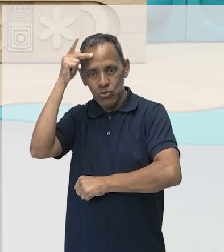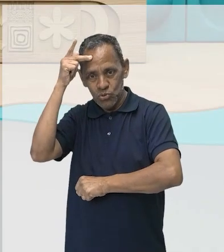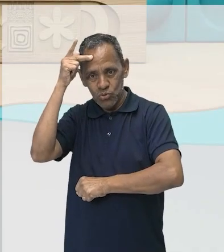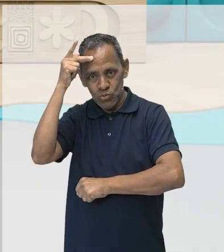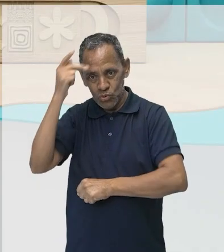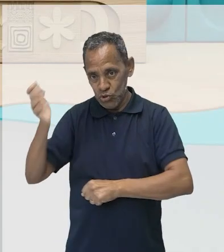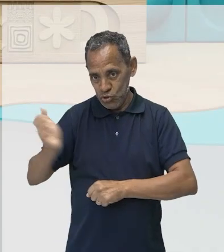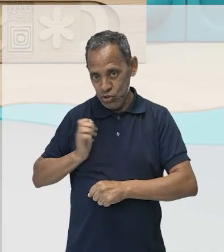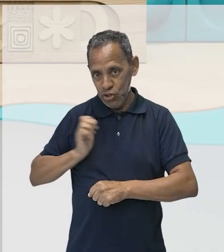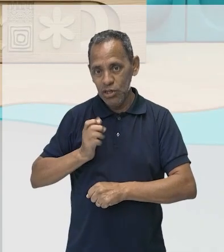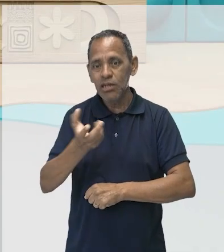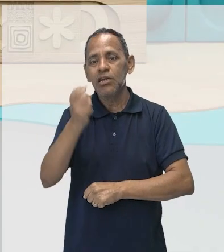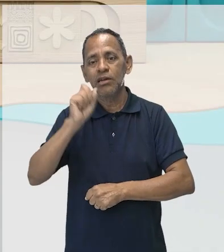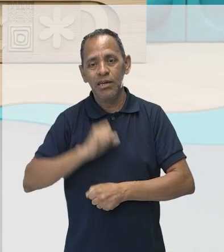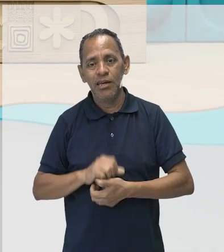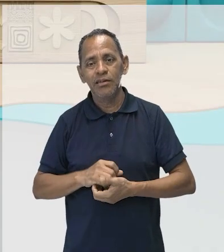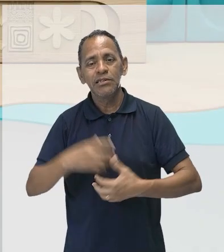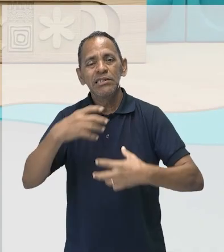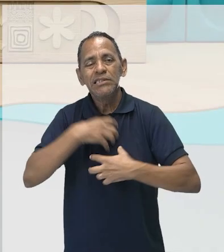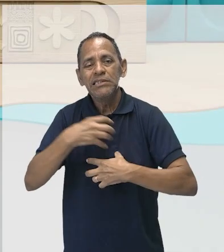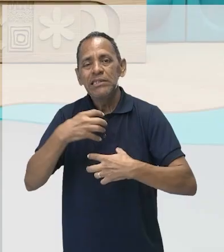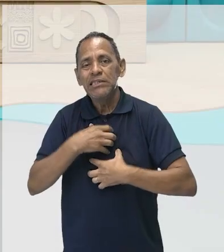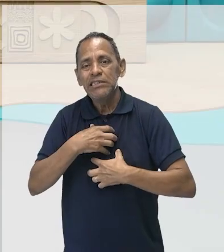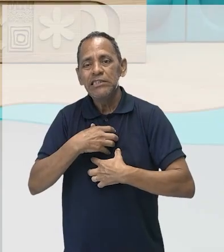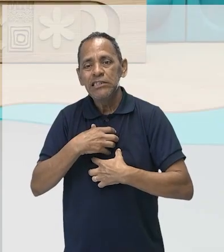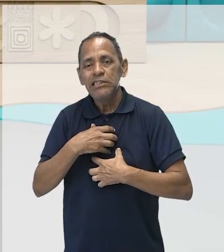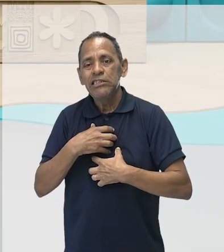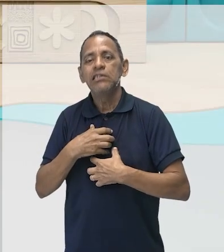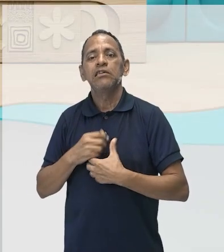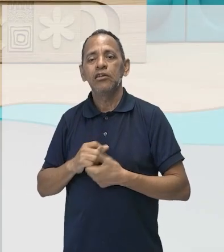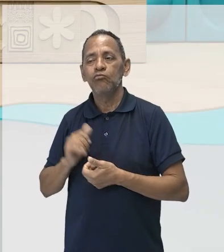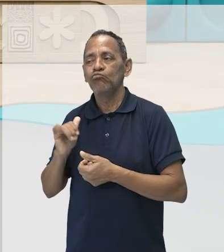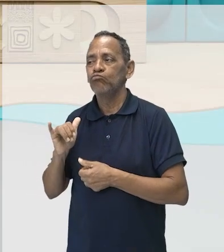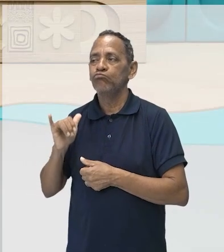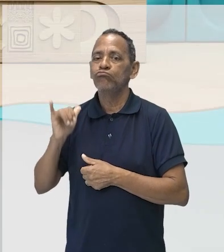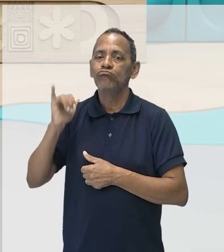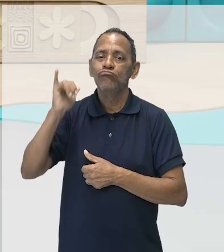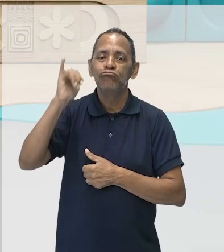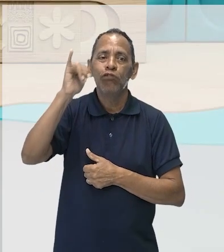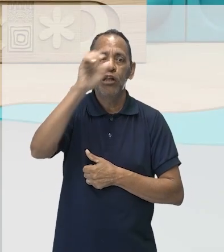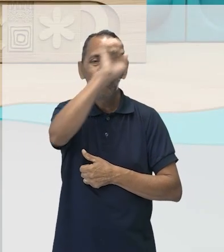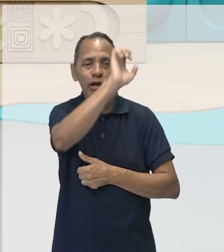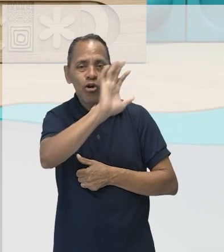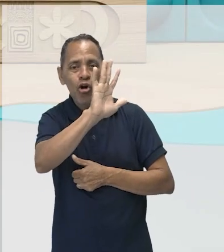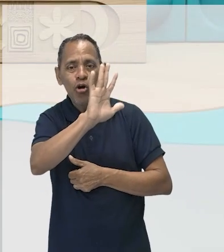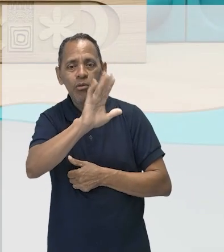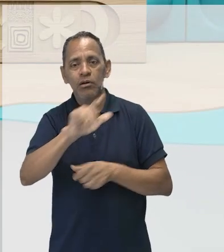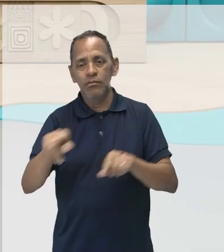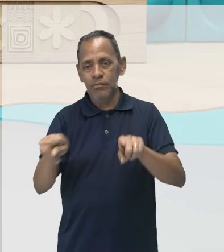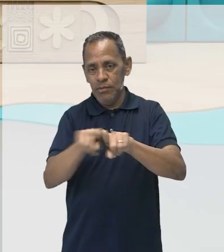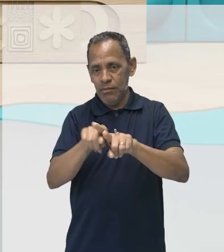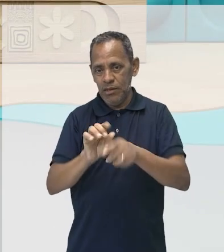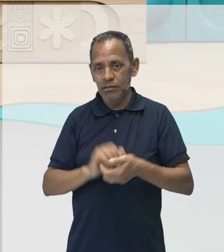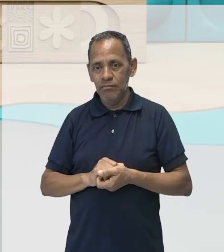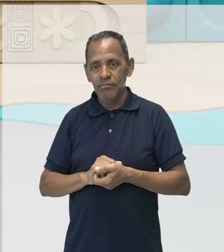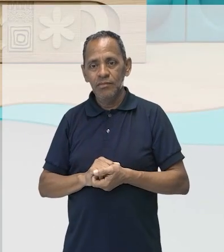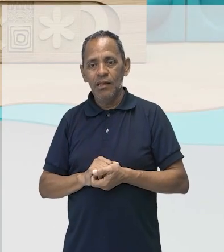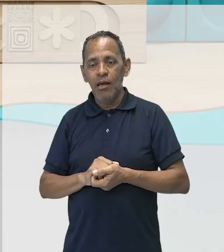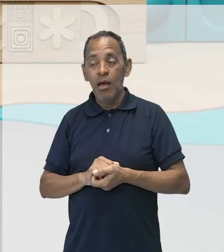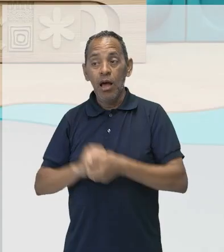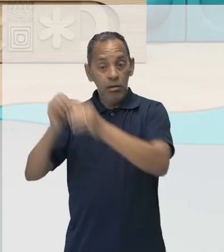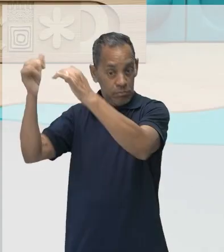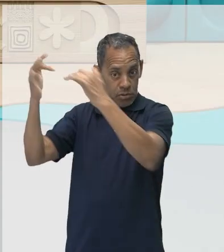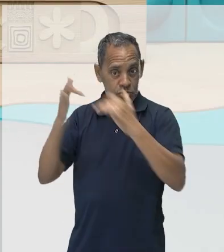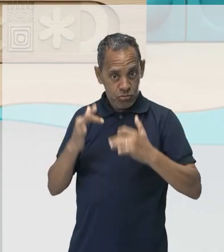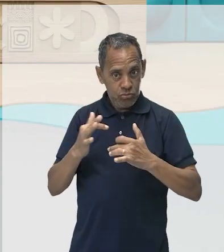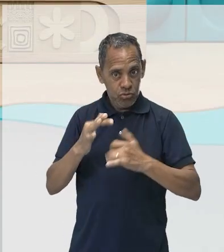queriam era se sentir na Europa. Porque quem é que estava aqui? Era justamente os europeus que vieram para cá